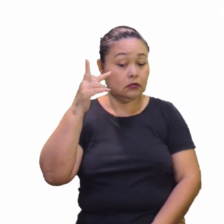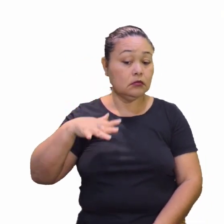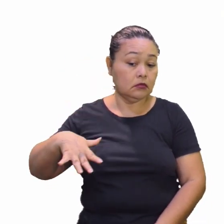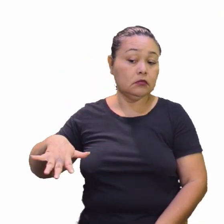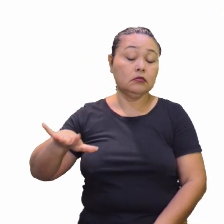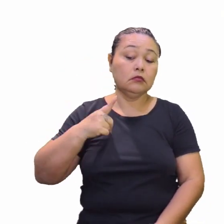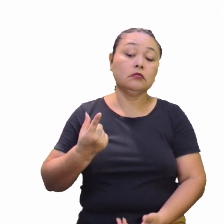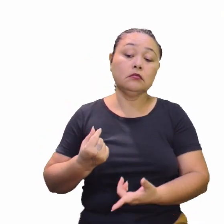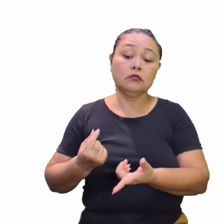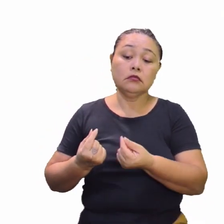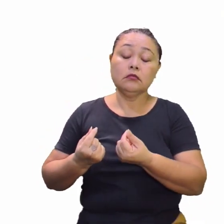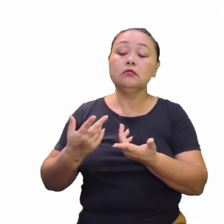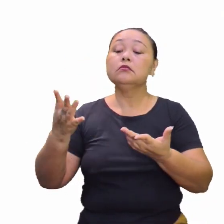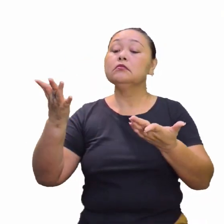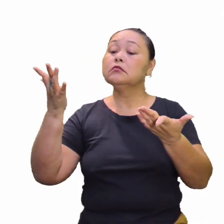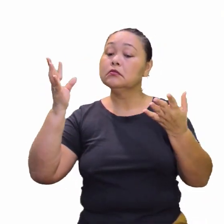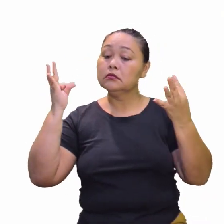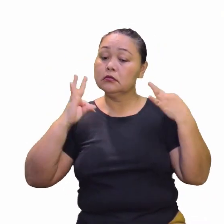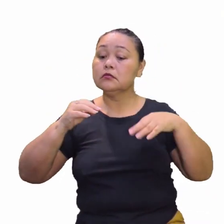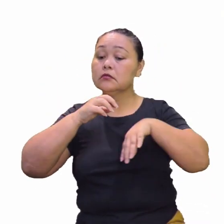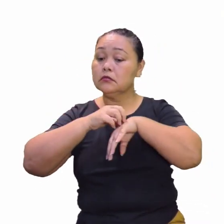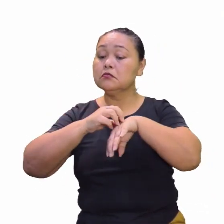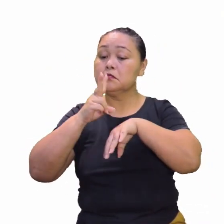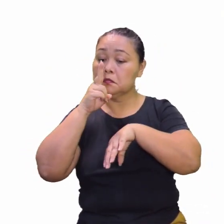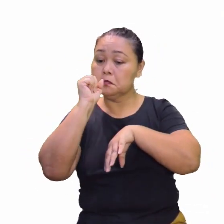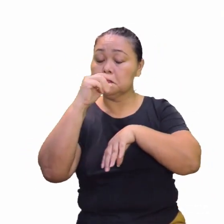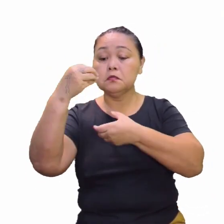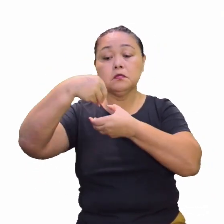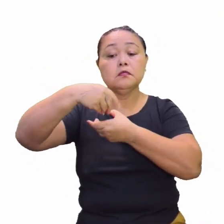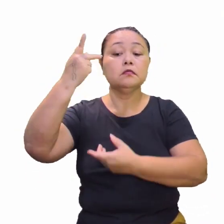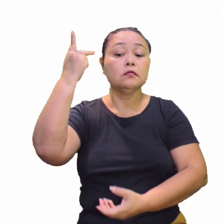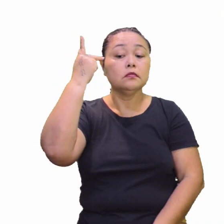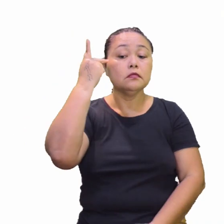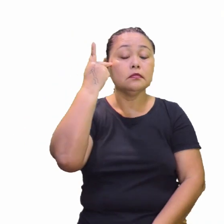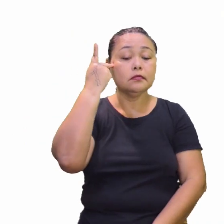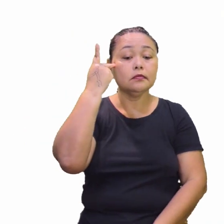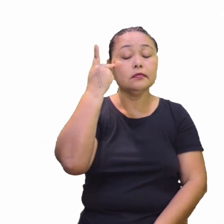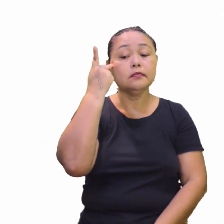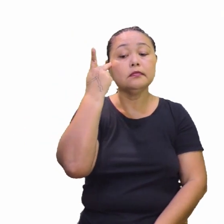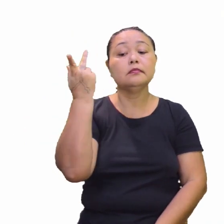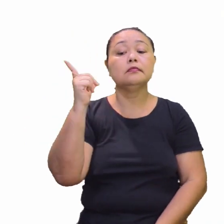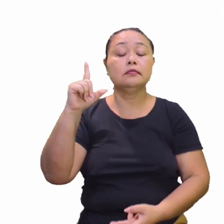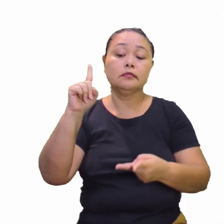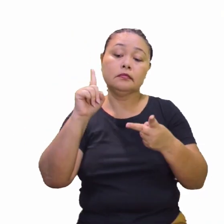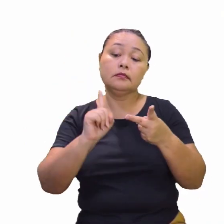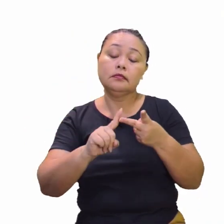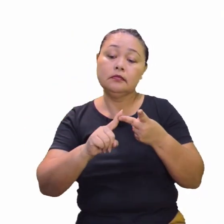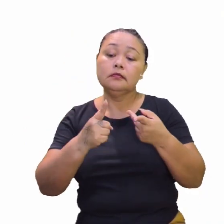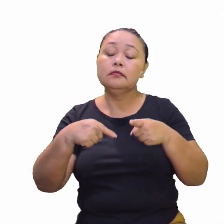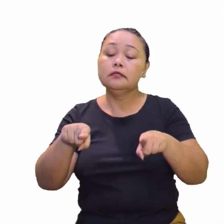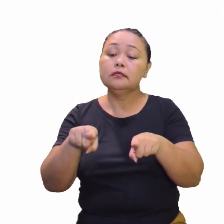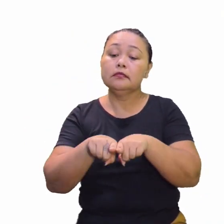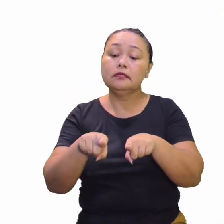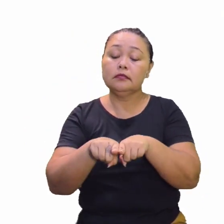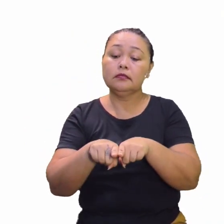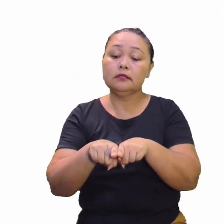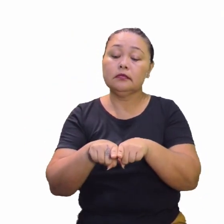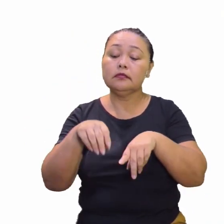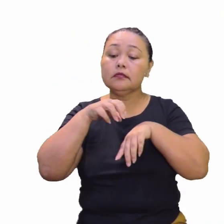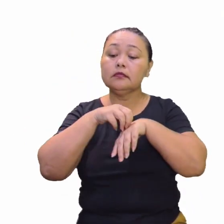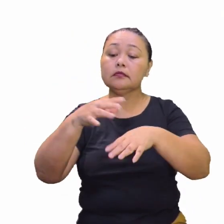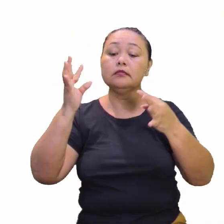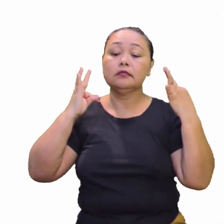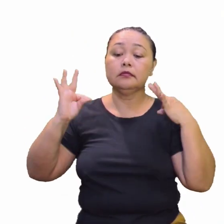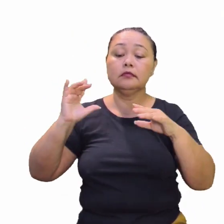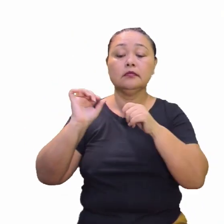uma cidade de negócio, então o turismo de negócio é bem forte dentro de São Paulo. Além de São Paulo, a gente pode colocar também o